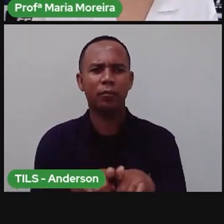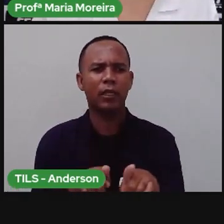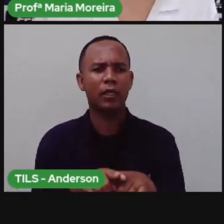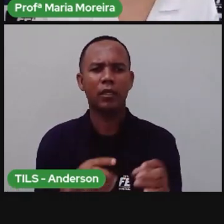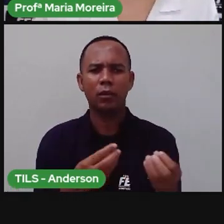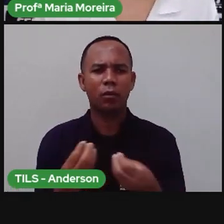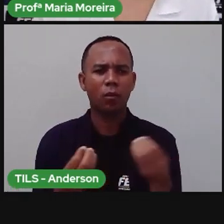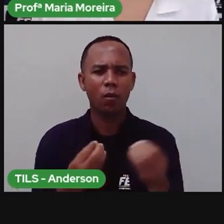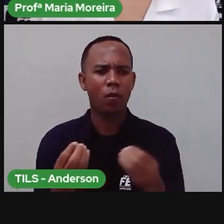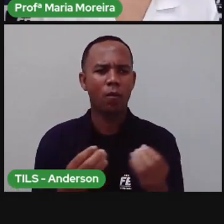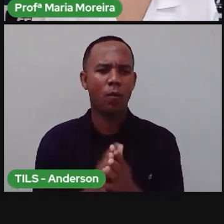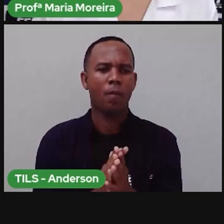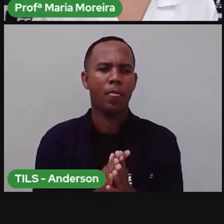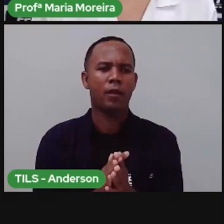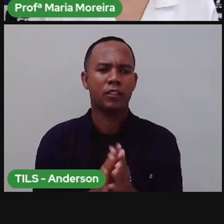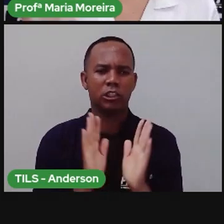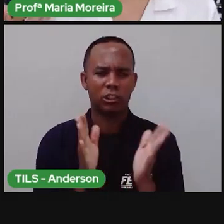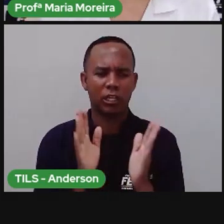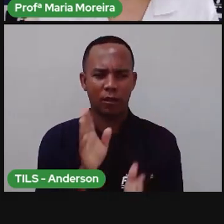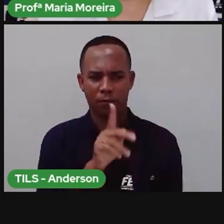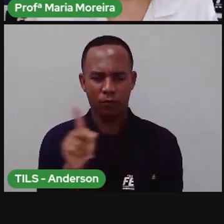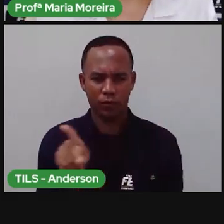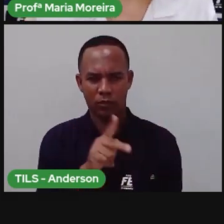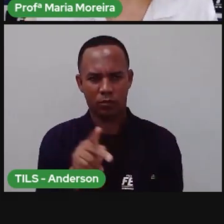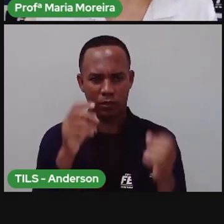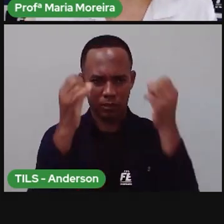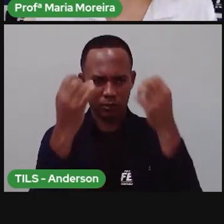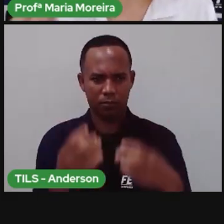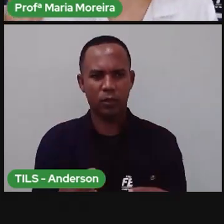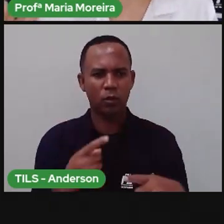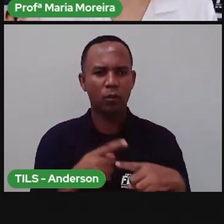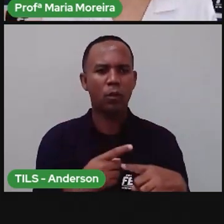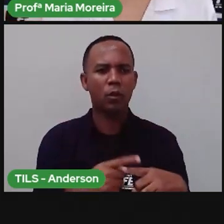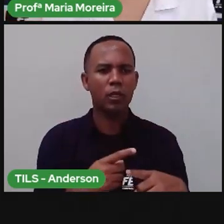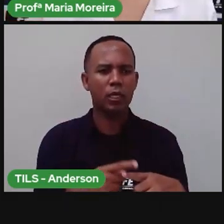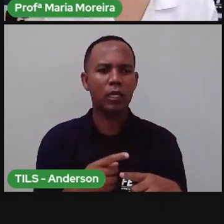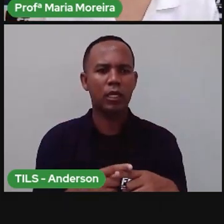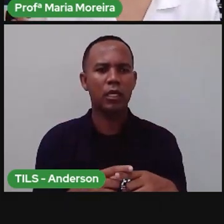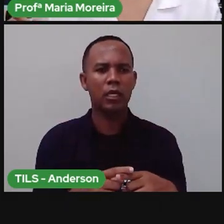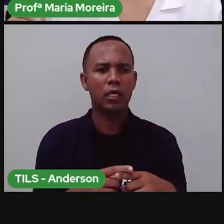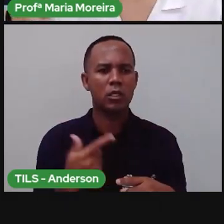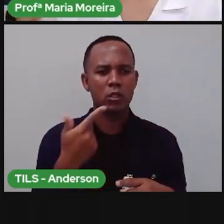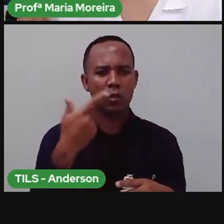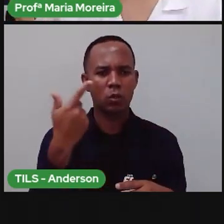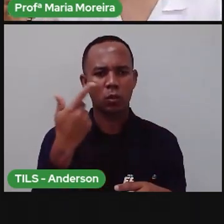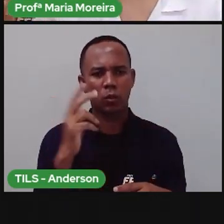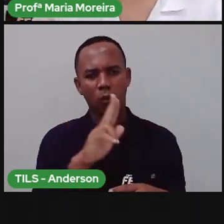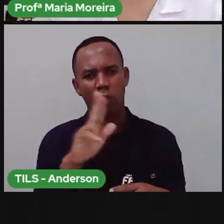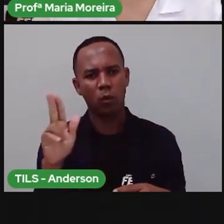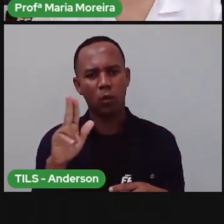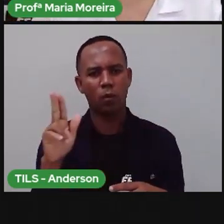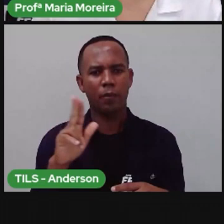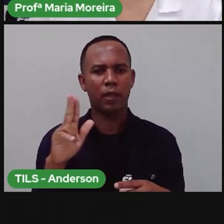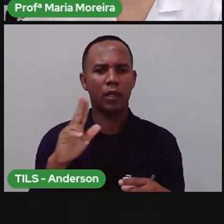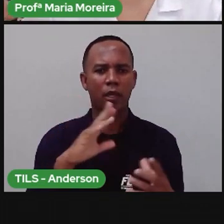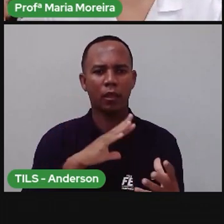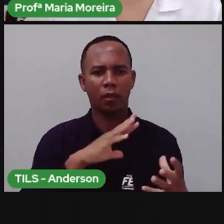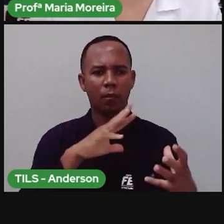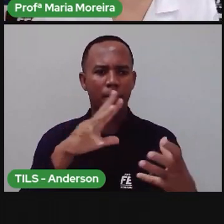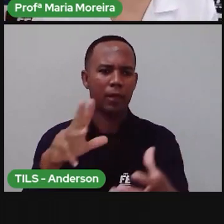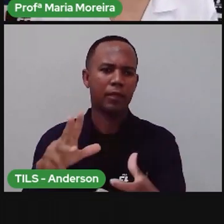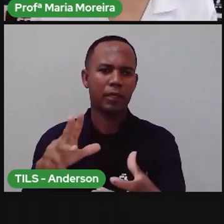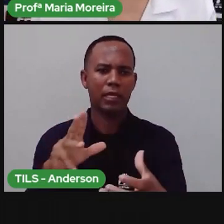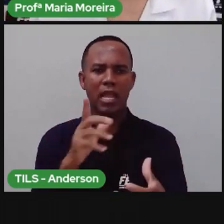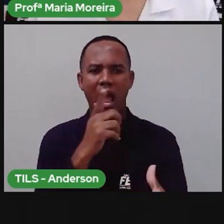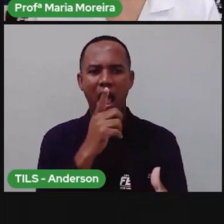algumas informações do porquê desse segundo nome, né, da Terra ter esse nome de